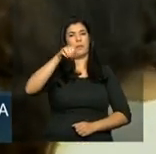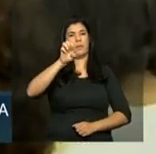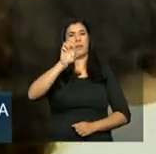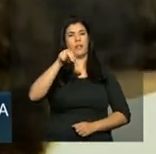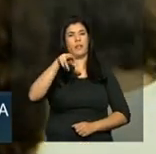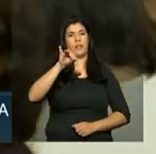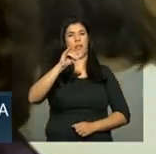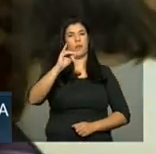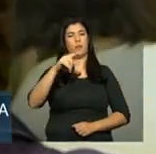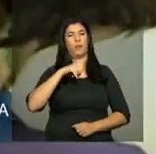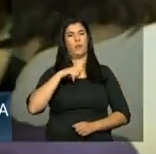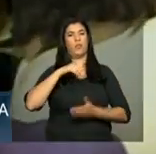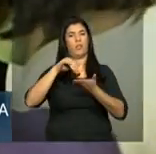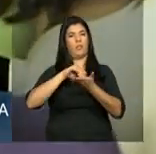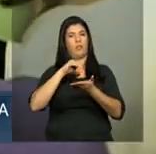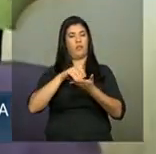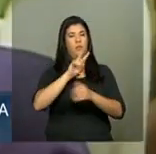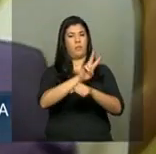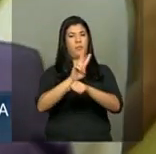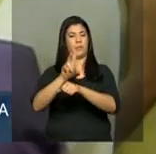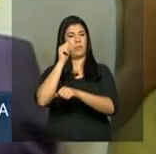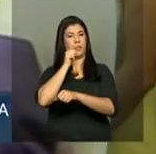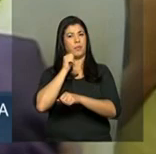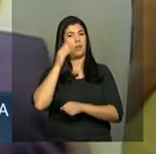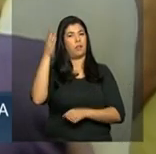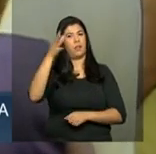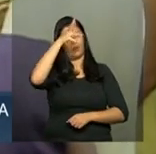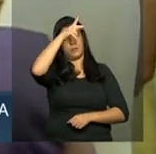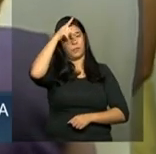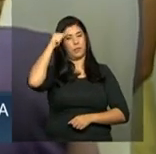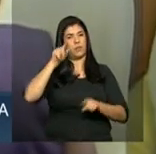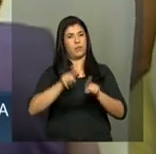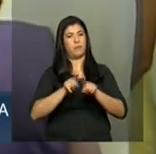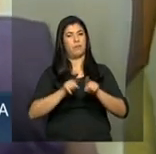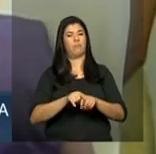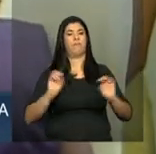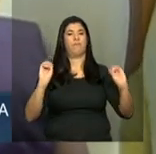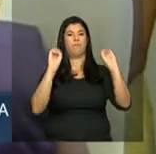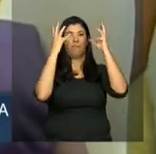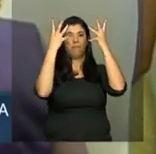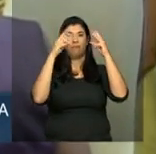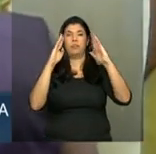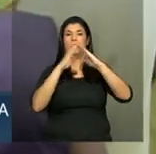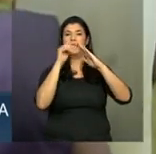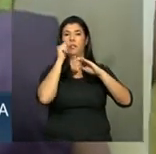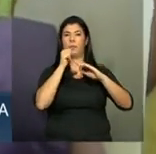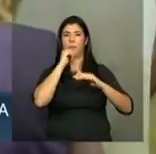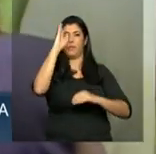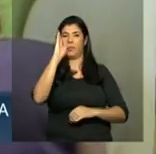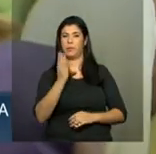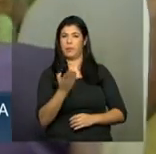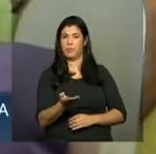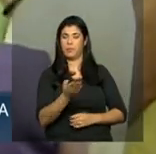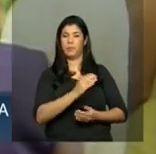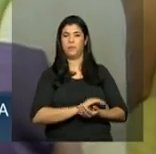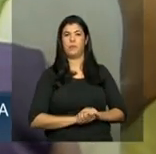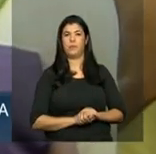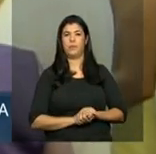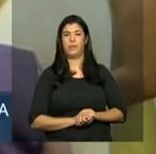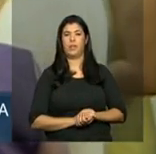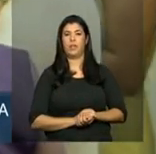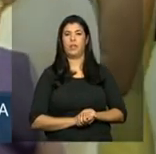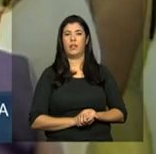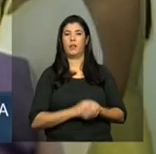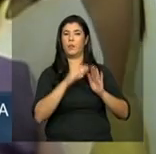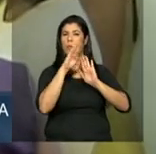secretaria de proteção à mulheres em Campo Grande para ação da casa da mulher brasileira o